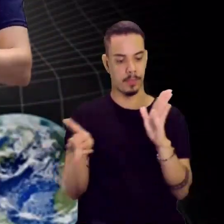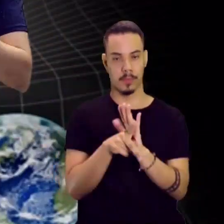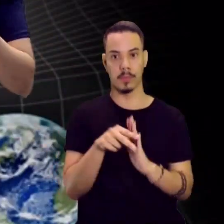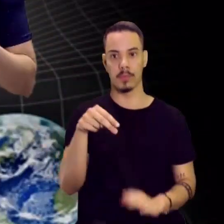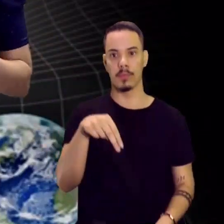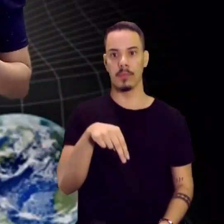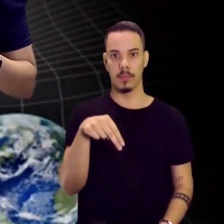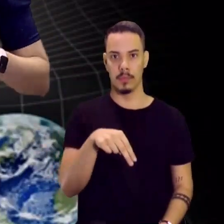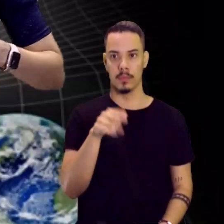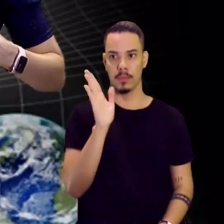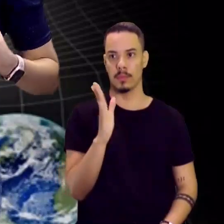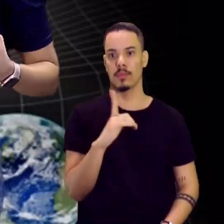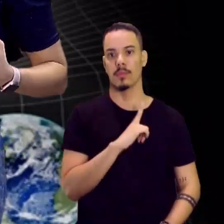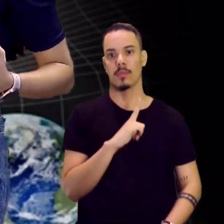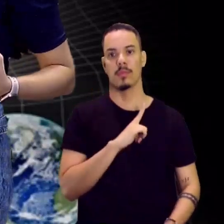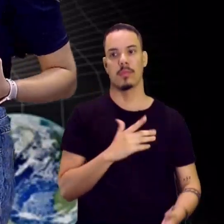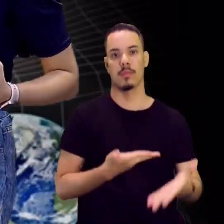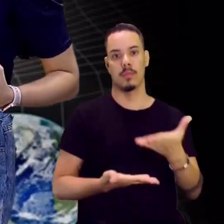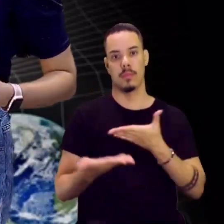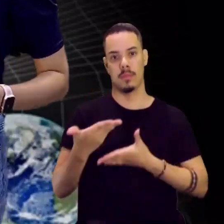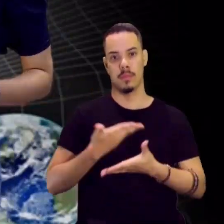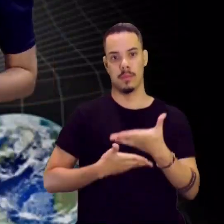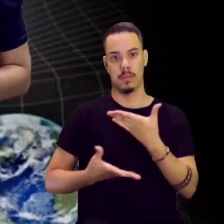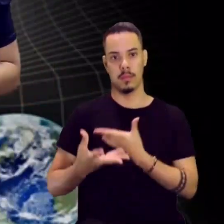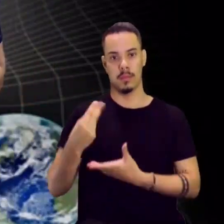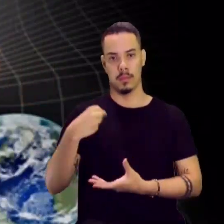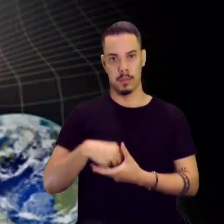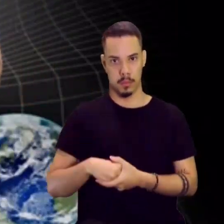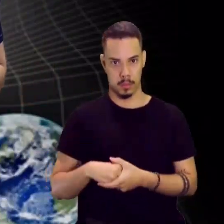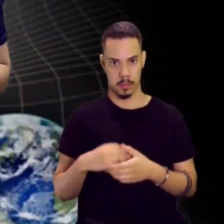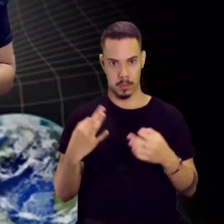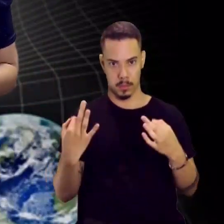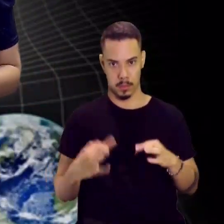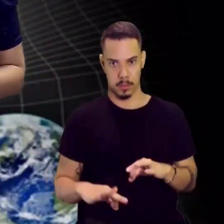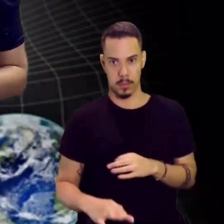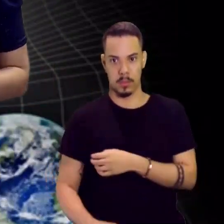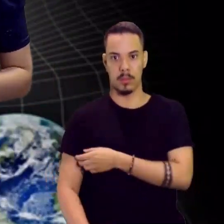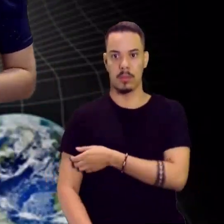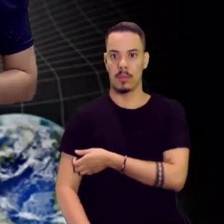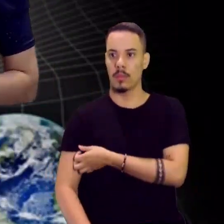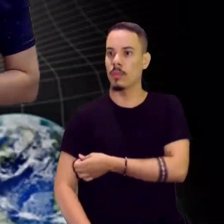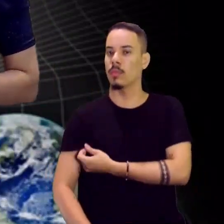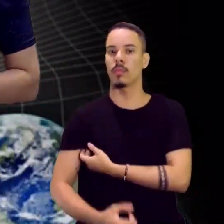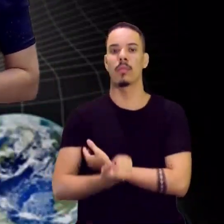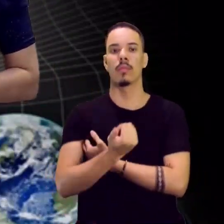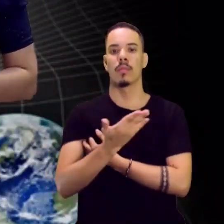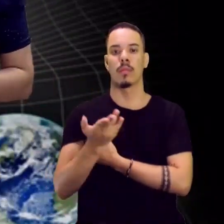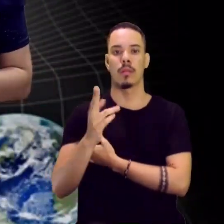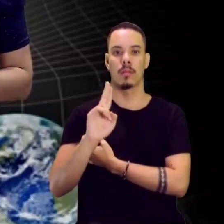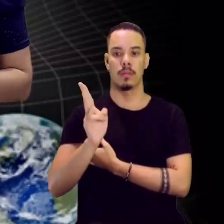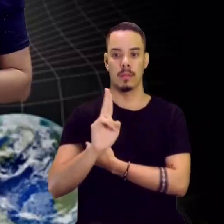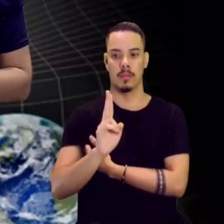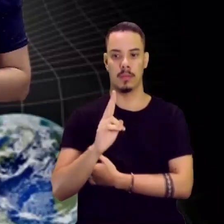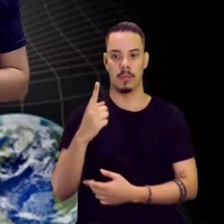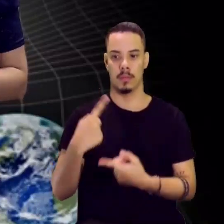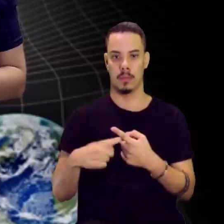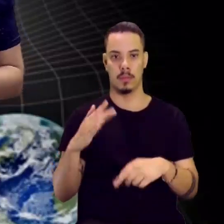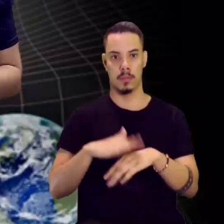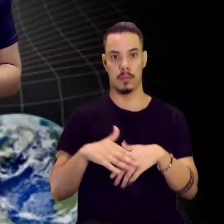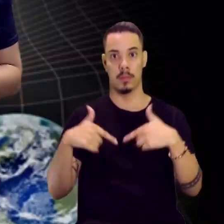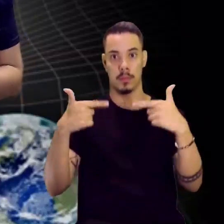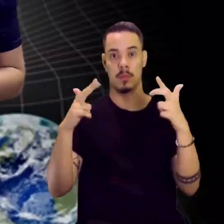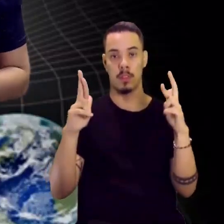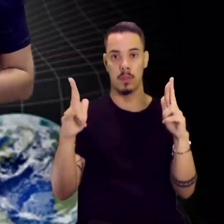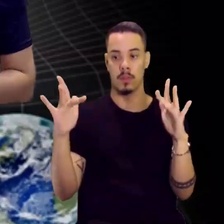já que são trabalhadas como interações, né? A gente dá nomes diferentes para ela, porque ela tem ações diferentes, né? Devido a